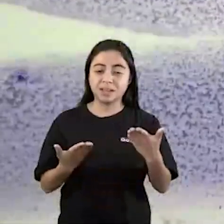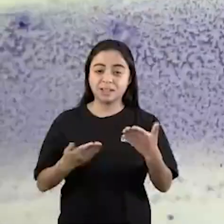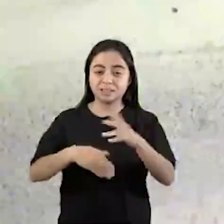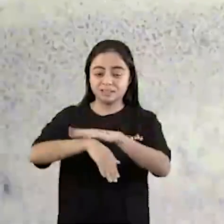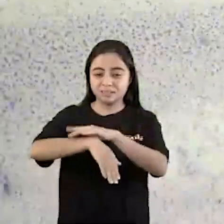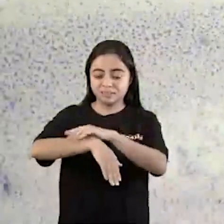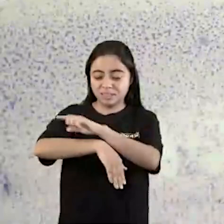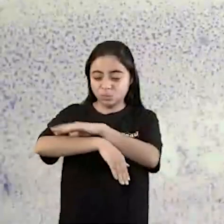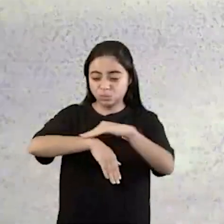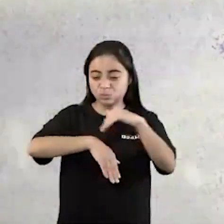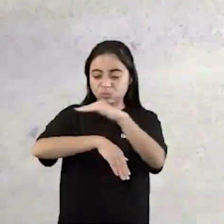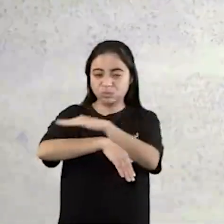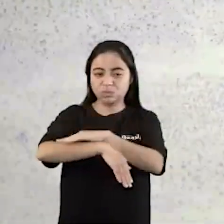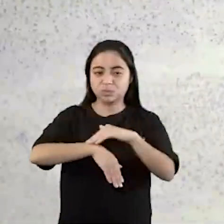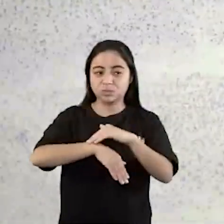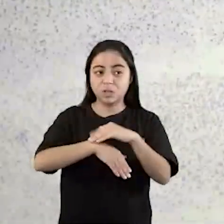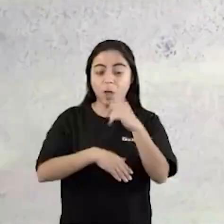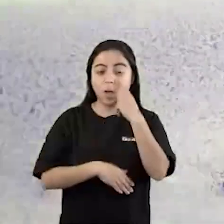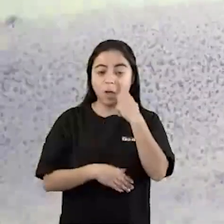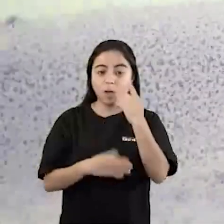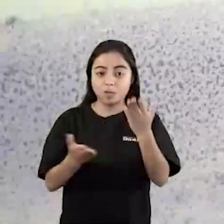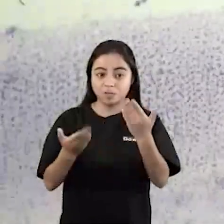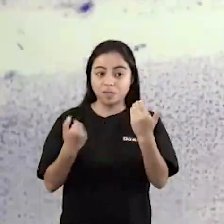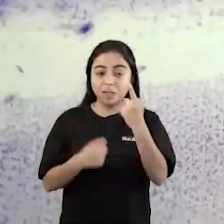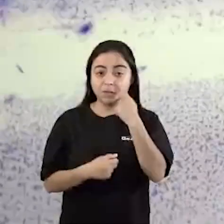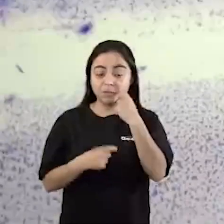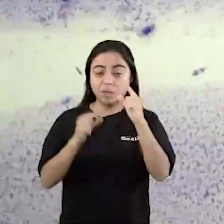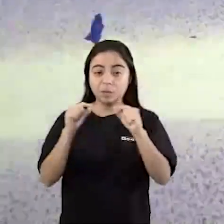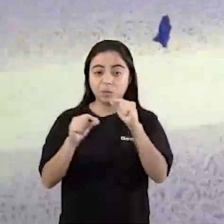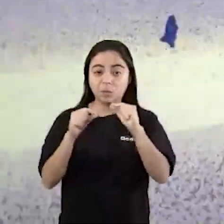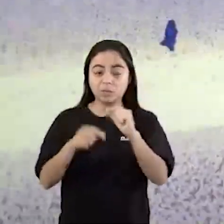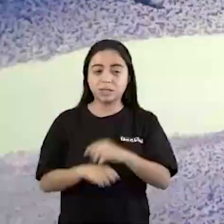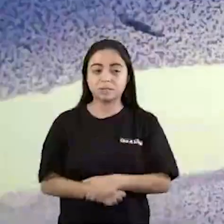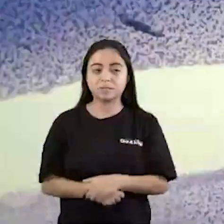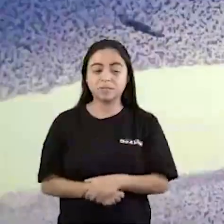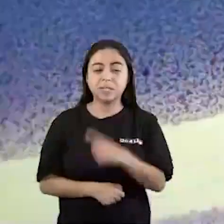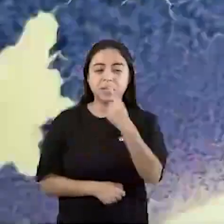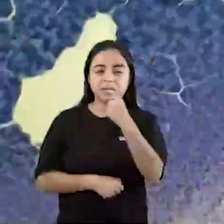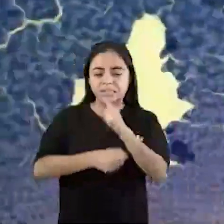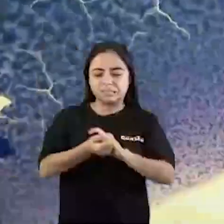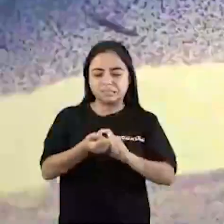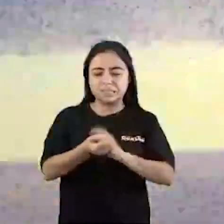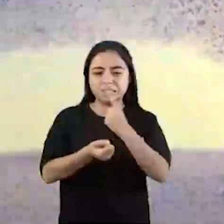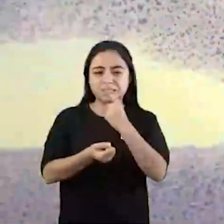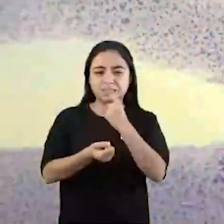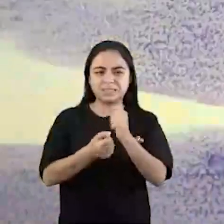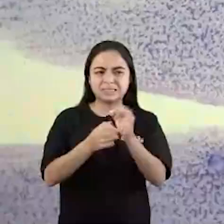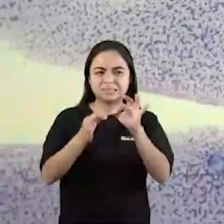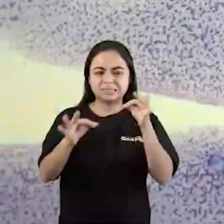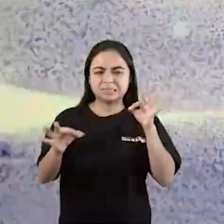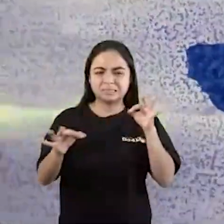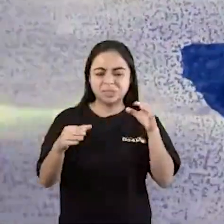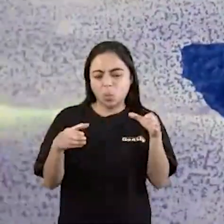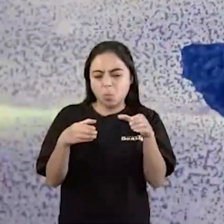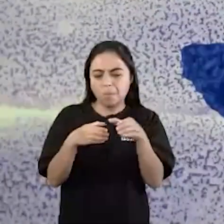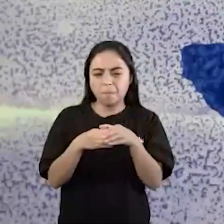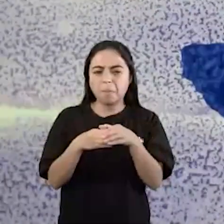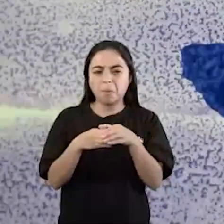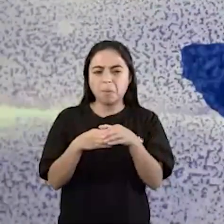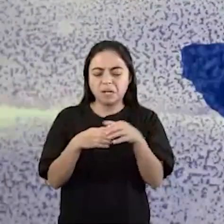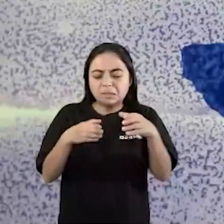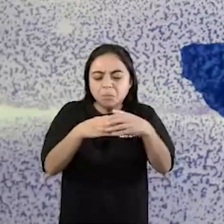ulcerativa de pele, vamos lá, o que a gente está vendo aqui? Sangue, está distante, pouca sala inflamatória,